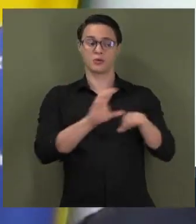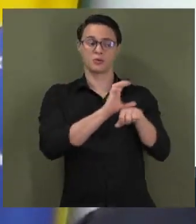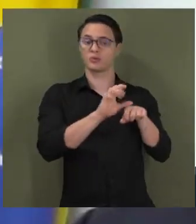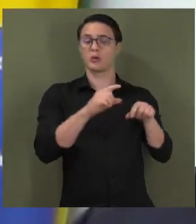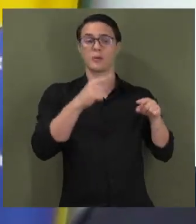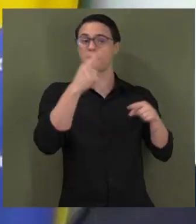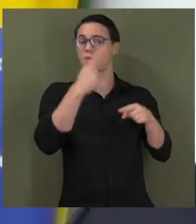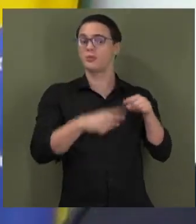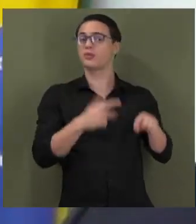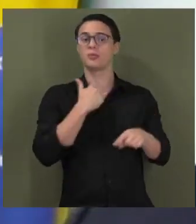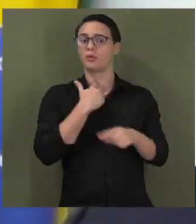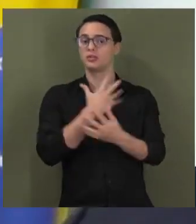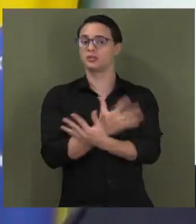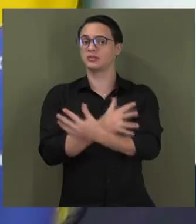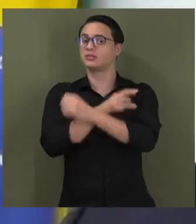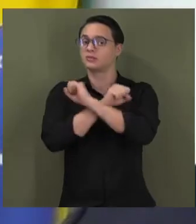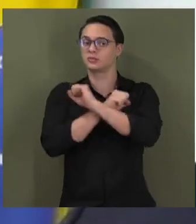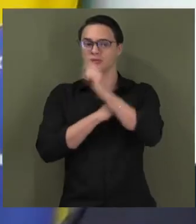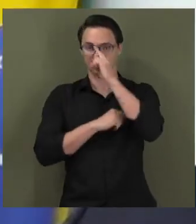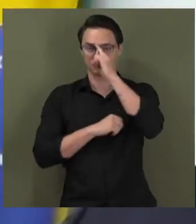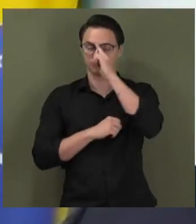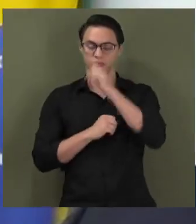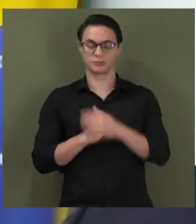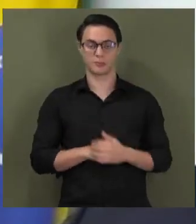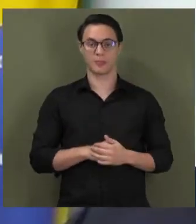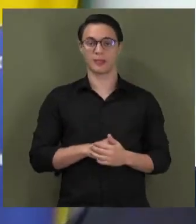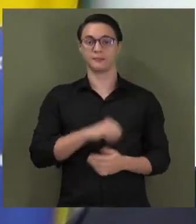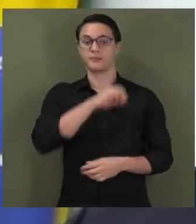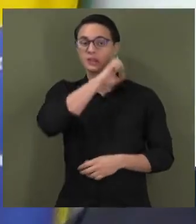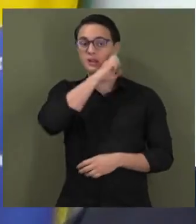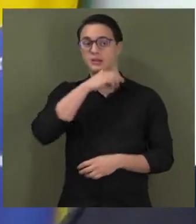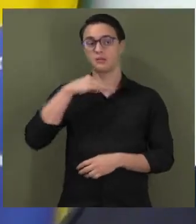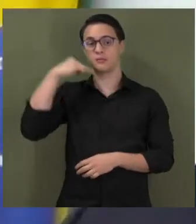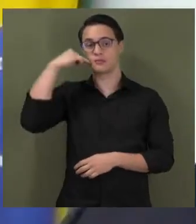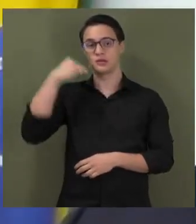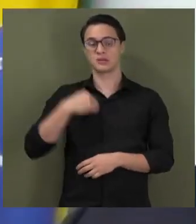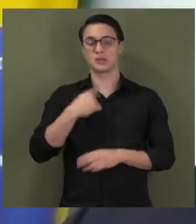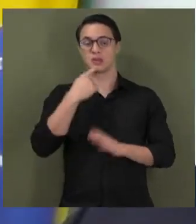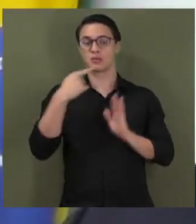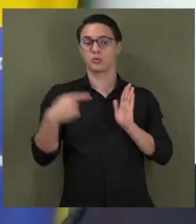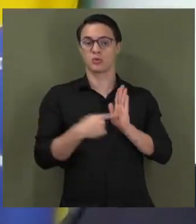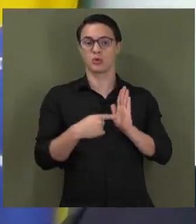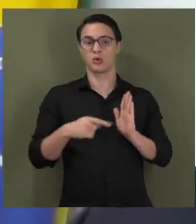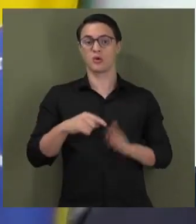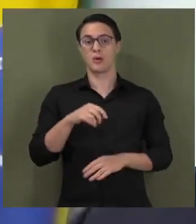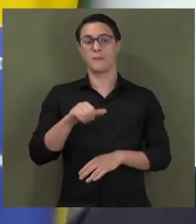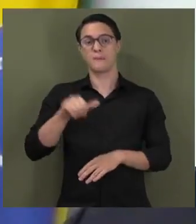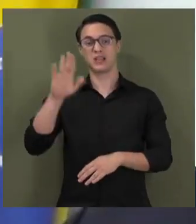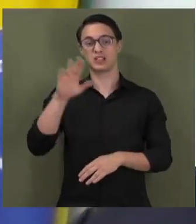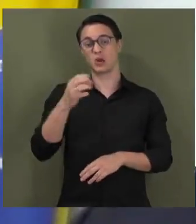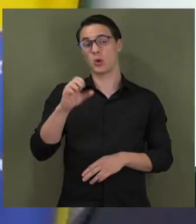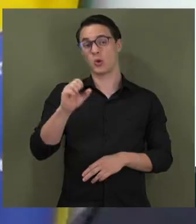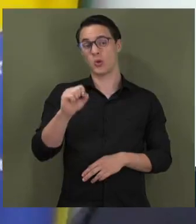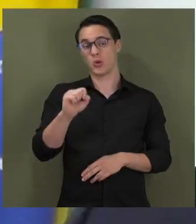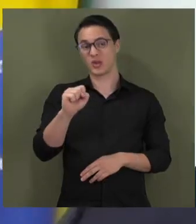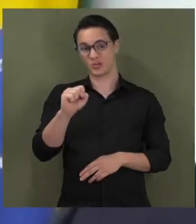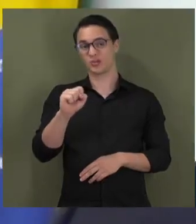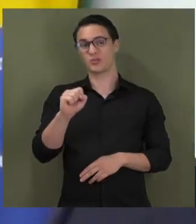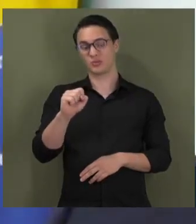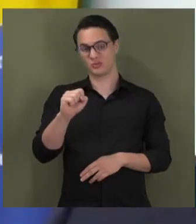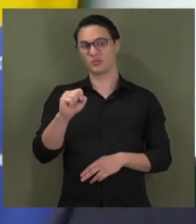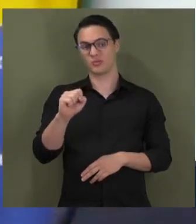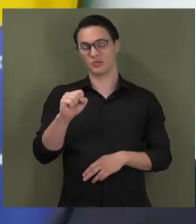Constituição. O Musk denunciou que, recentemente, mais 8 contas do X foram bloqueadas